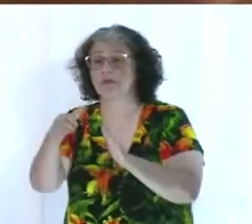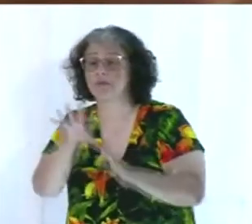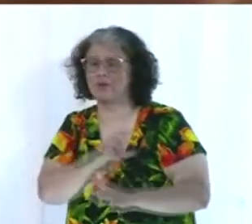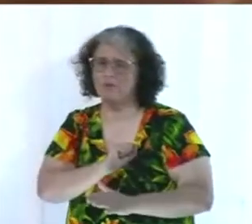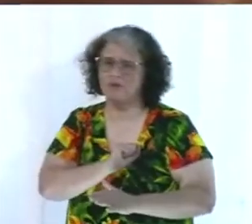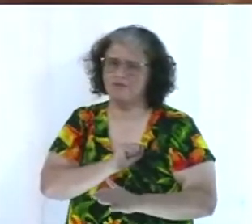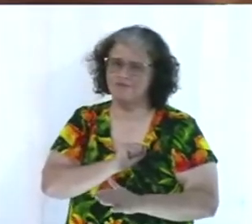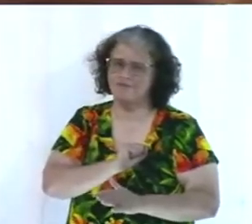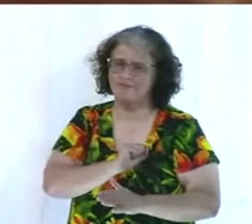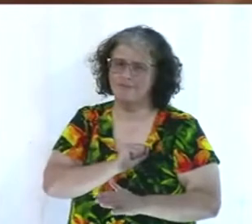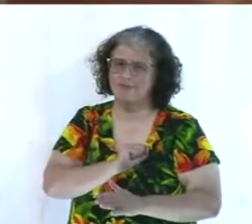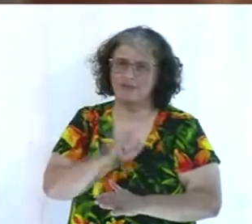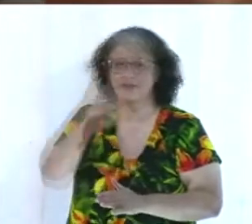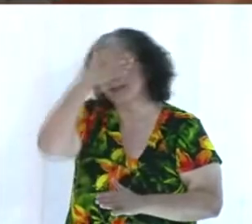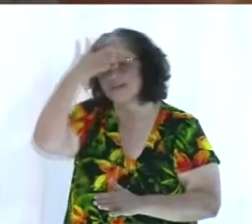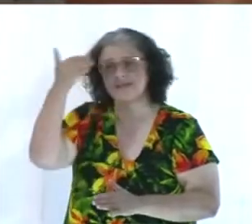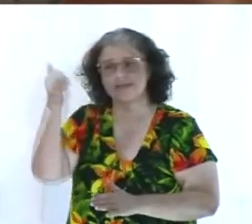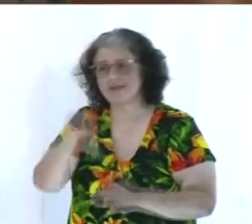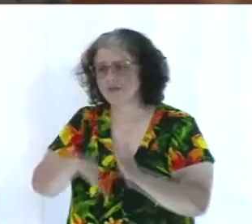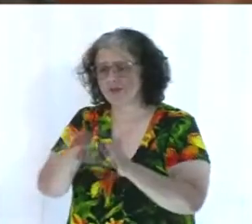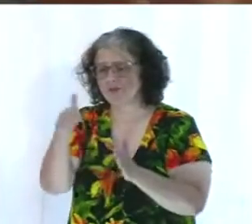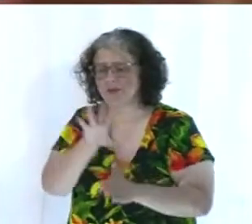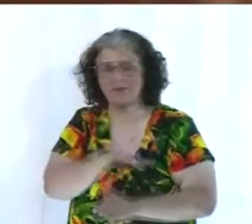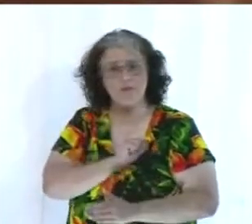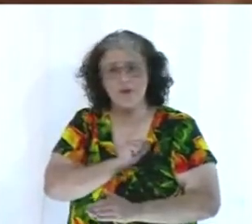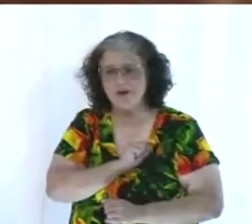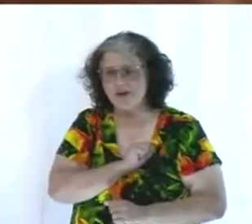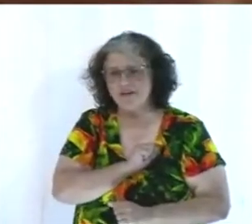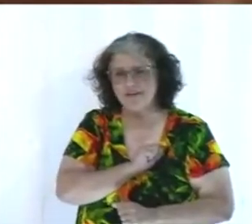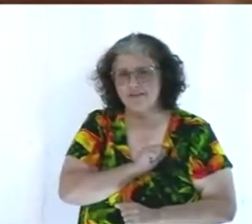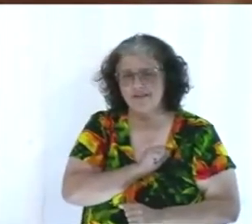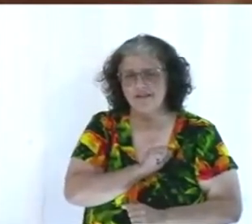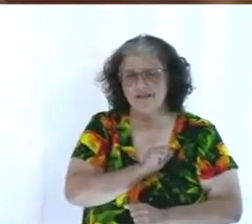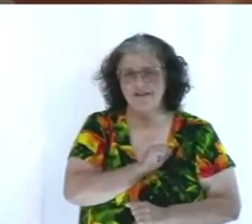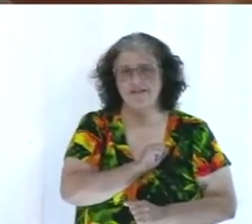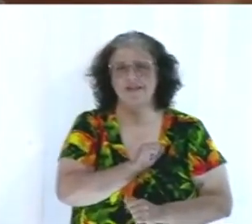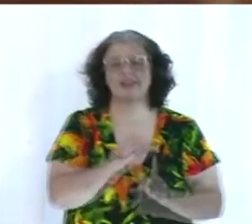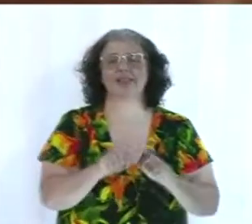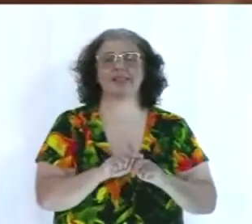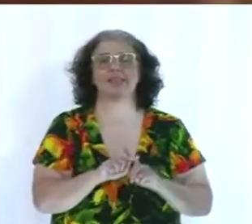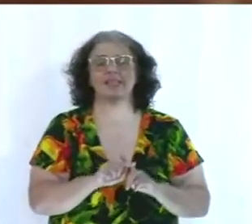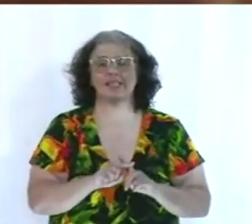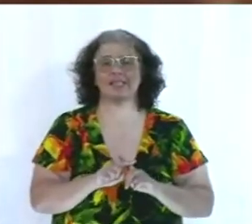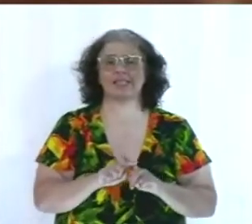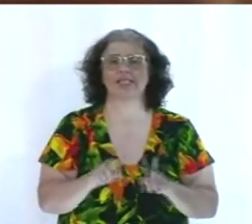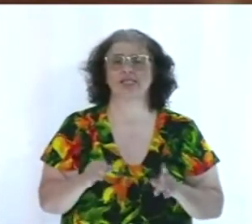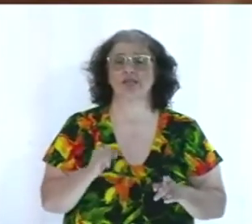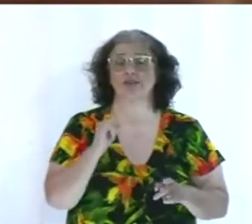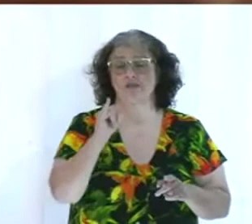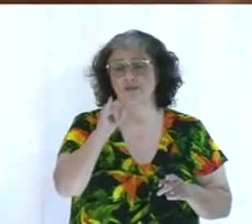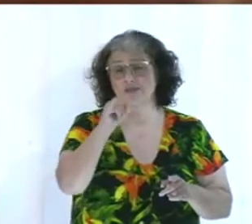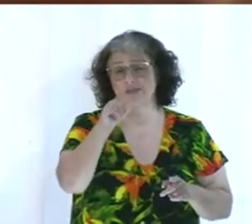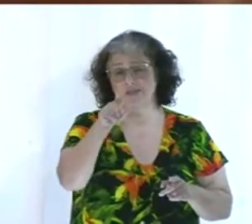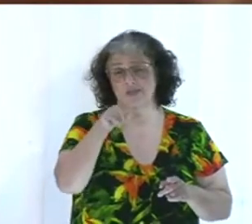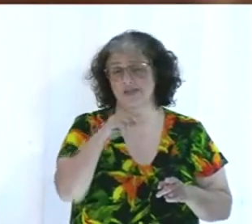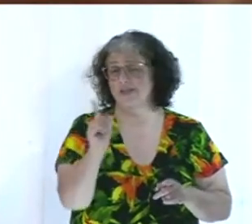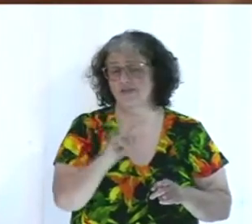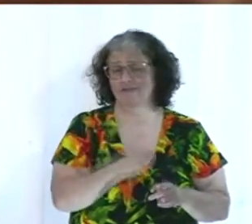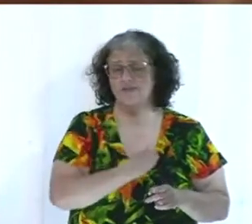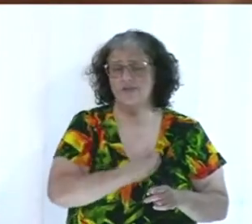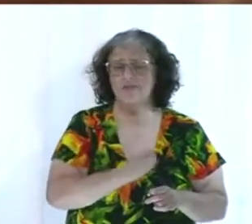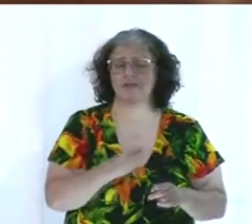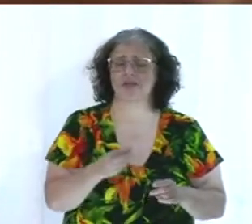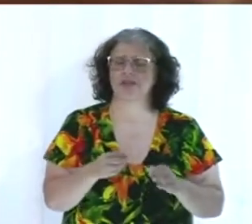não conseguirá defender a fé do evangelho, a fé reformada, se você não viver por modo digno do evangelho. Os Gálatas,